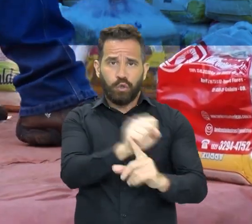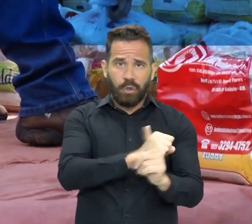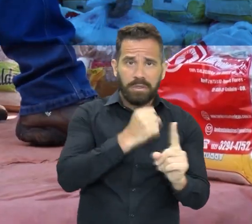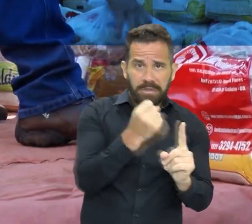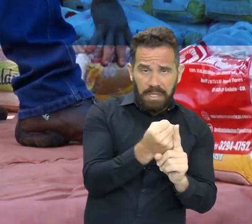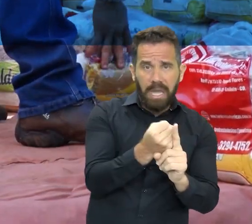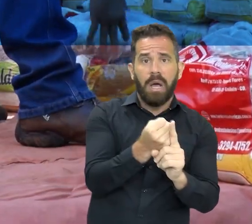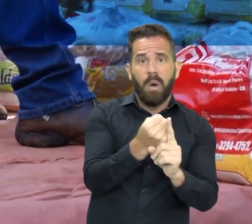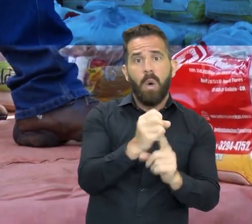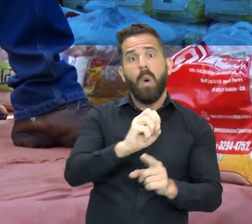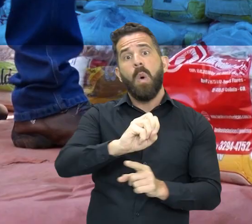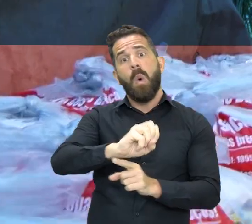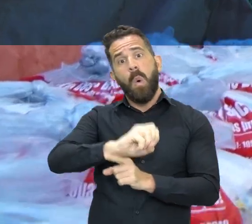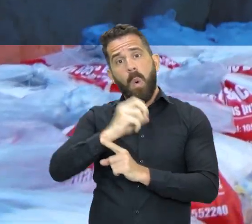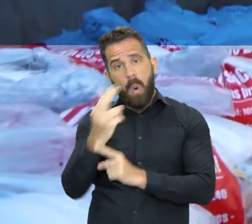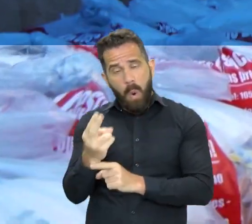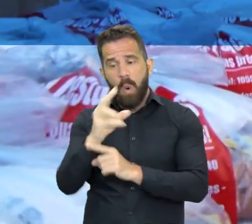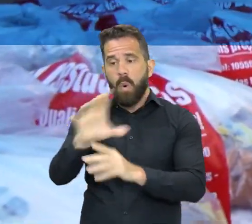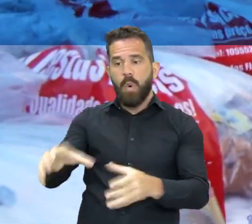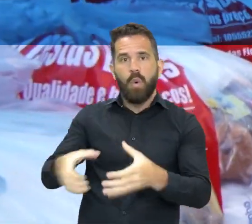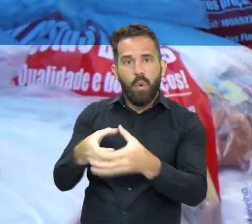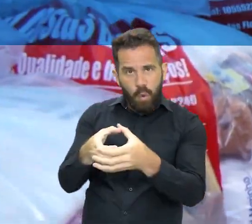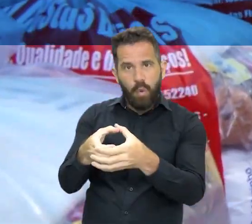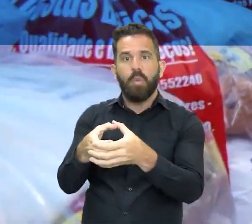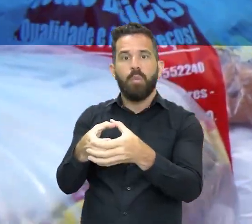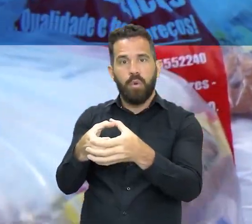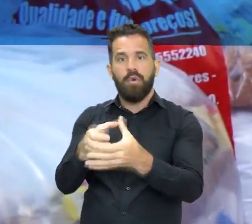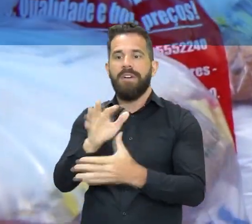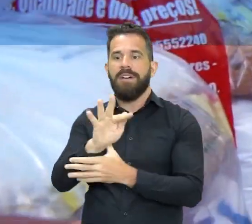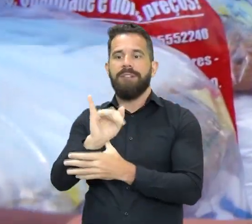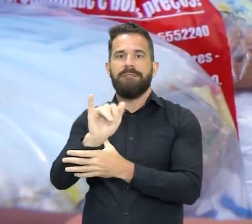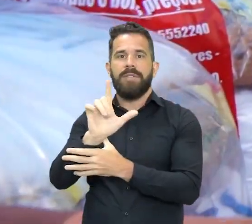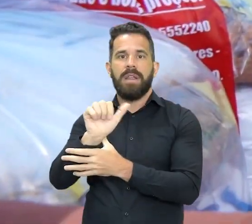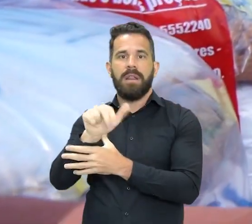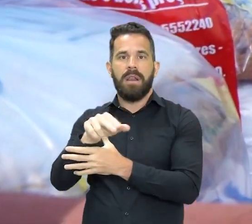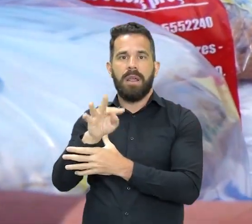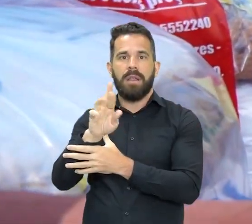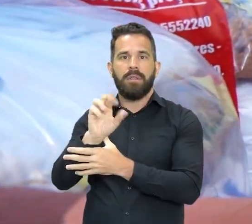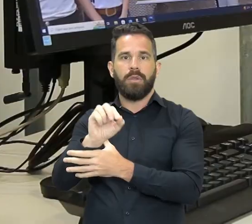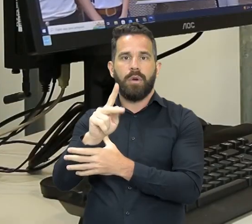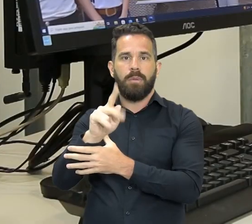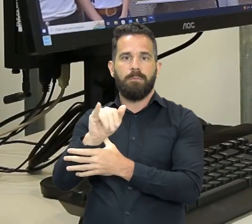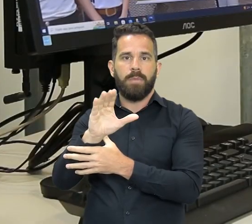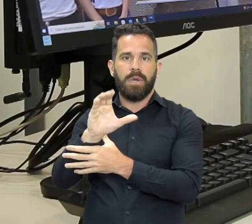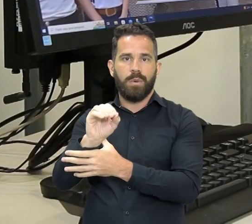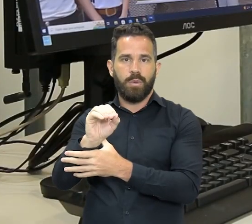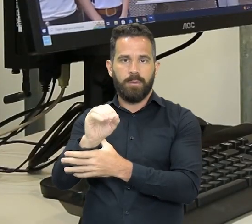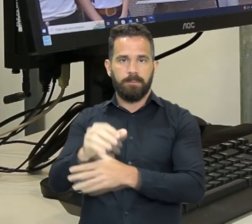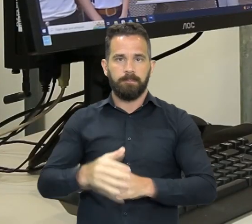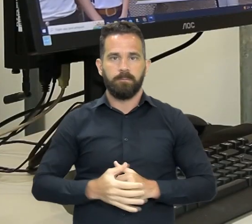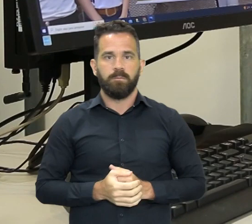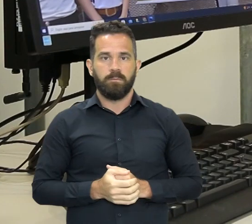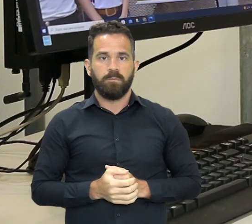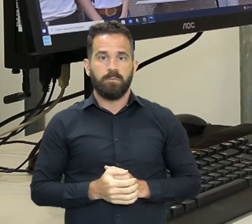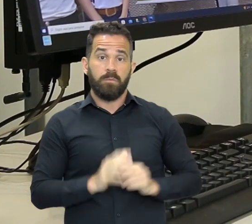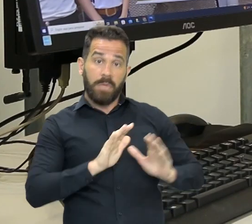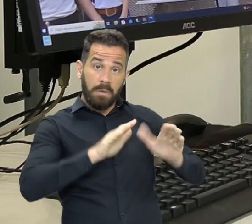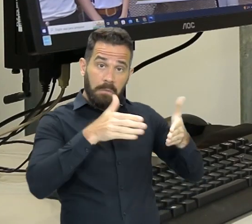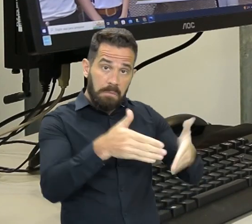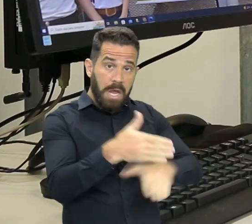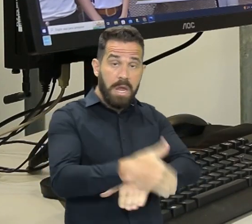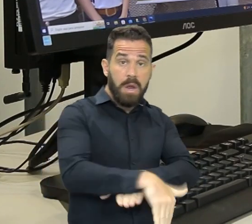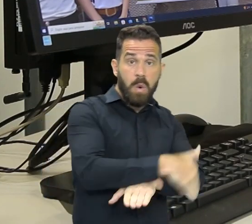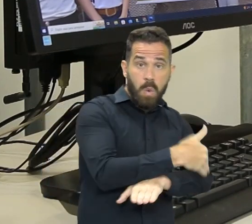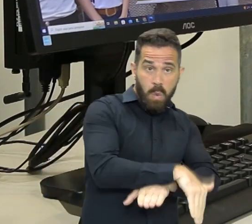grupos filantrópicos que envolviam os mais diversos indivíduos, desde pessoas em situação de rua,